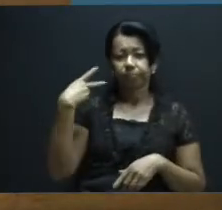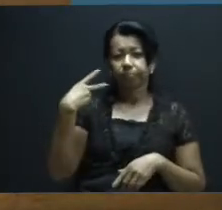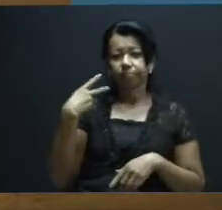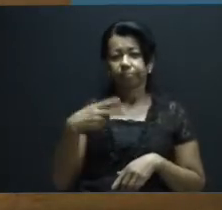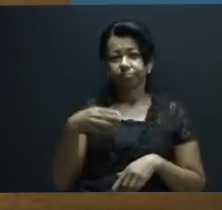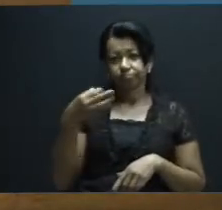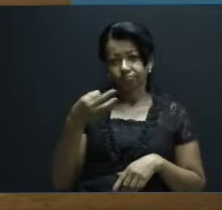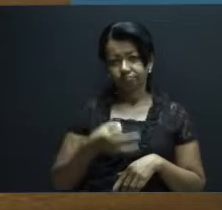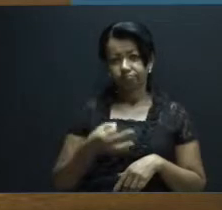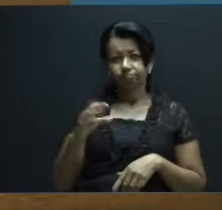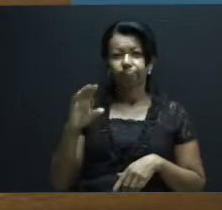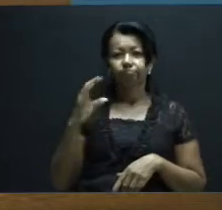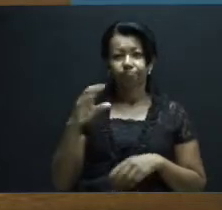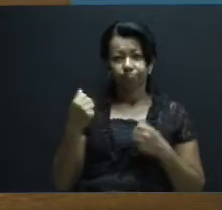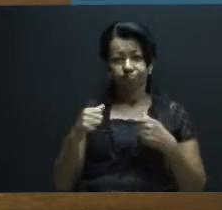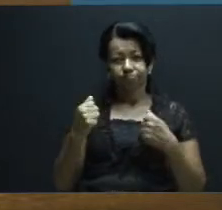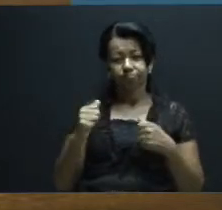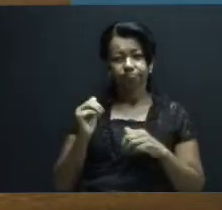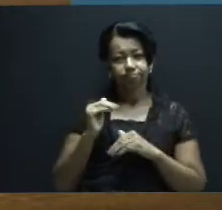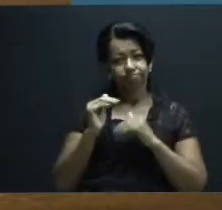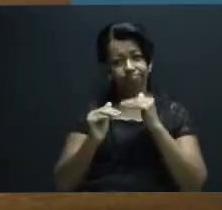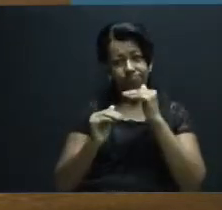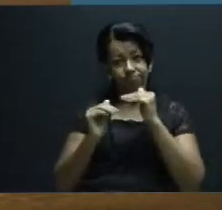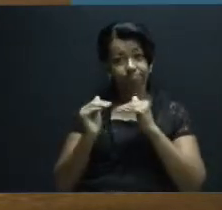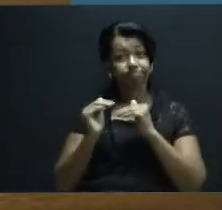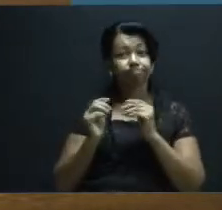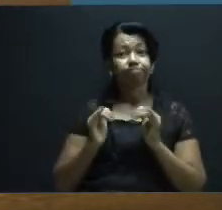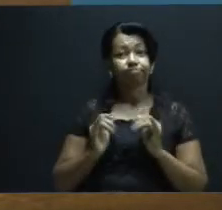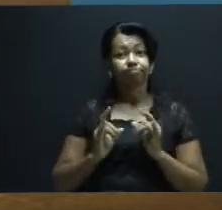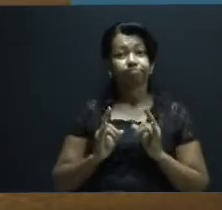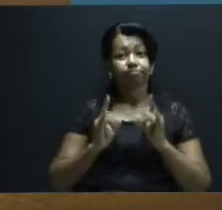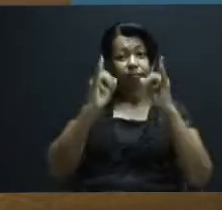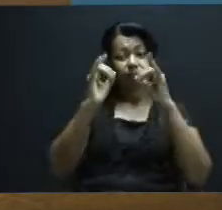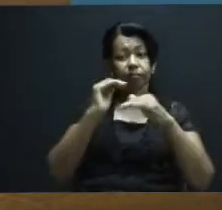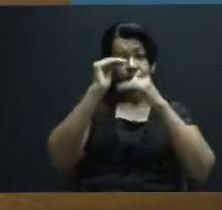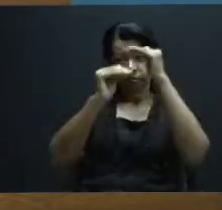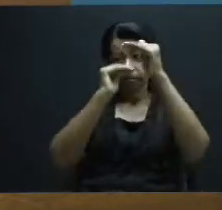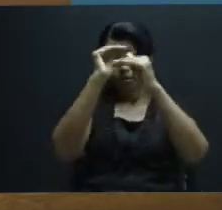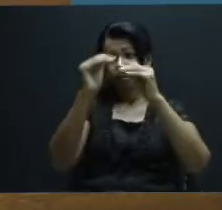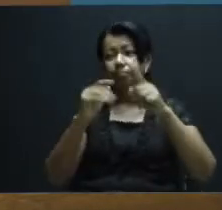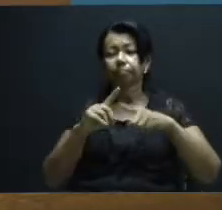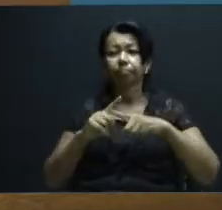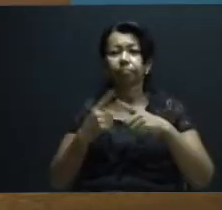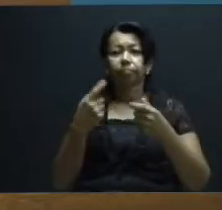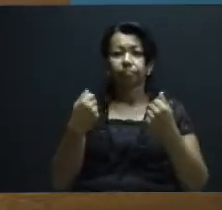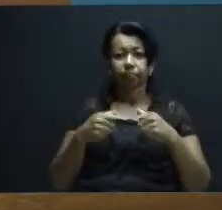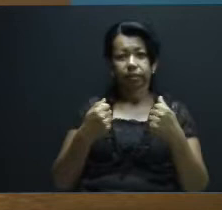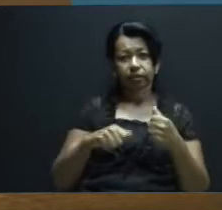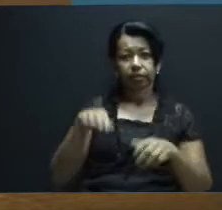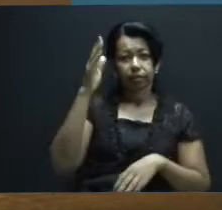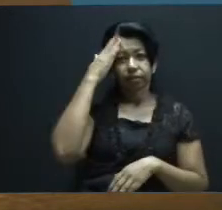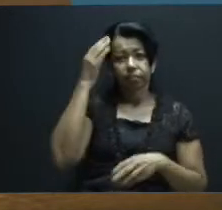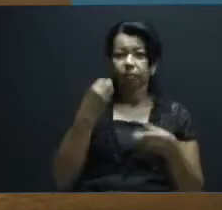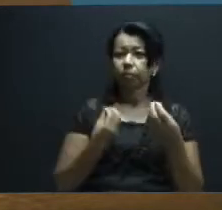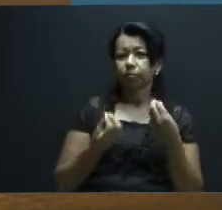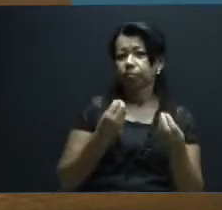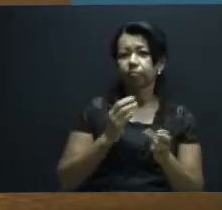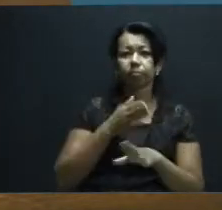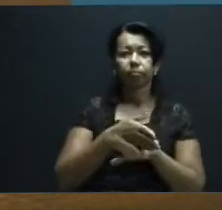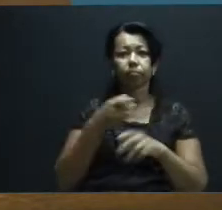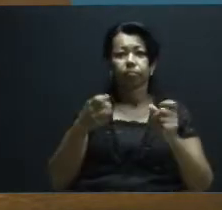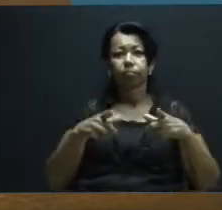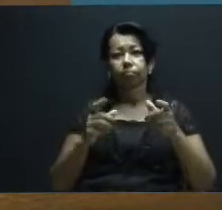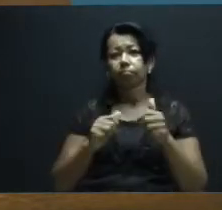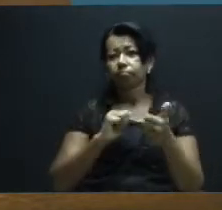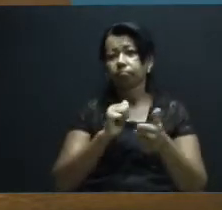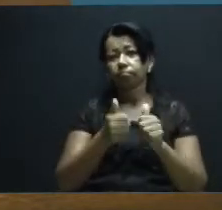que combatem crescer verticalmente no entanto tem que ser reavaliado o que esse verticalmente dentro de uma área de 1 ponto de